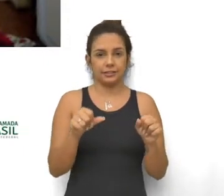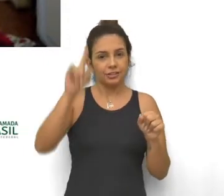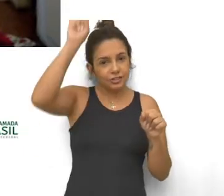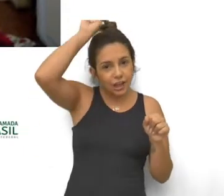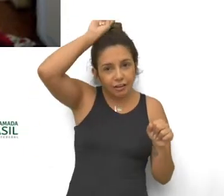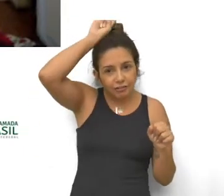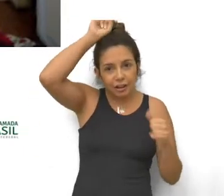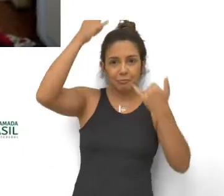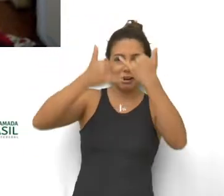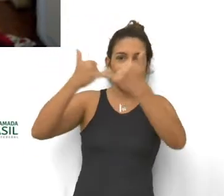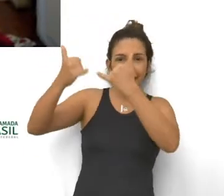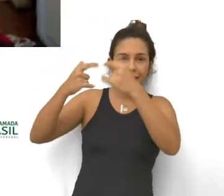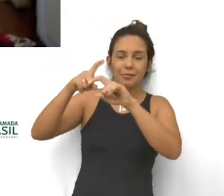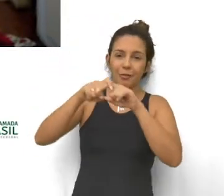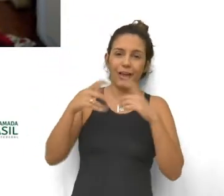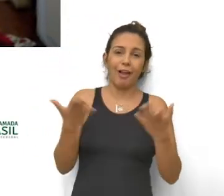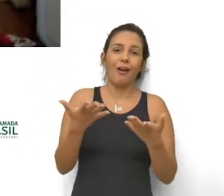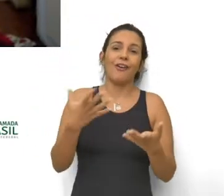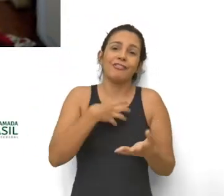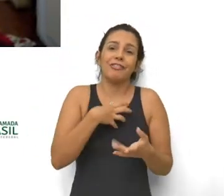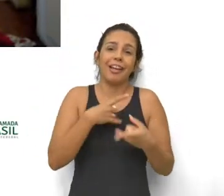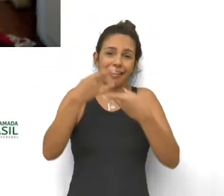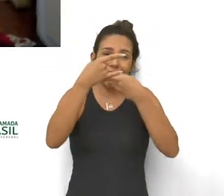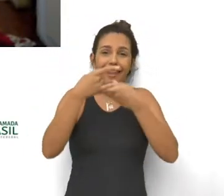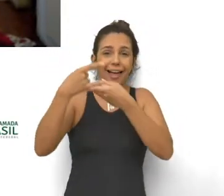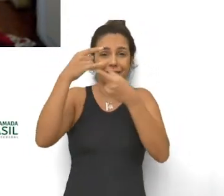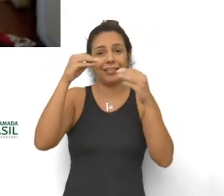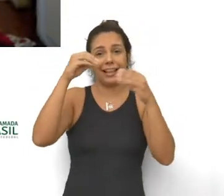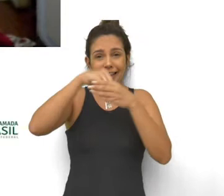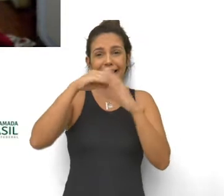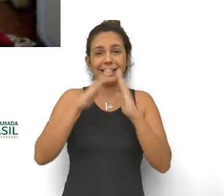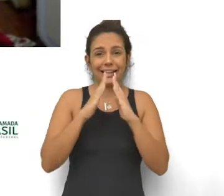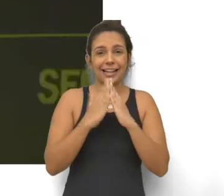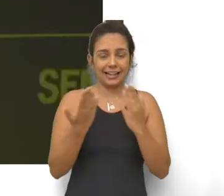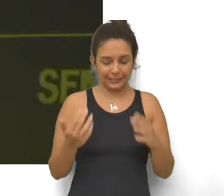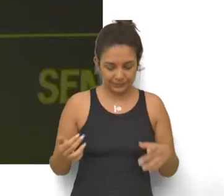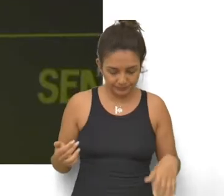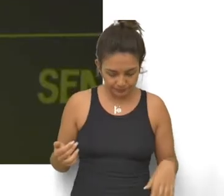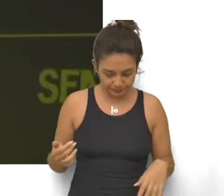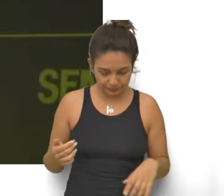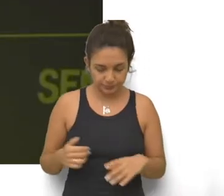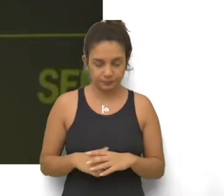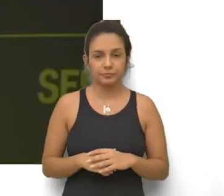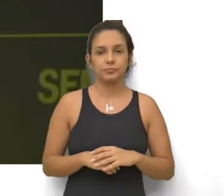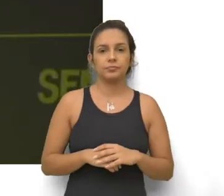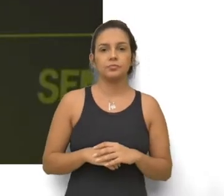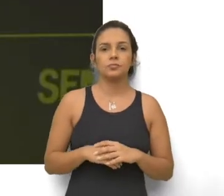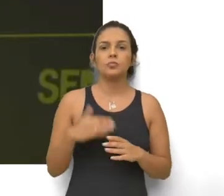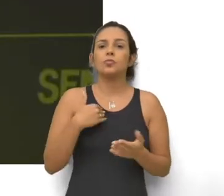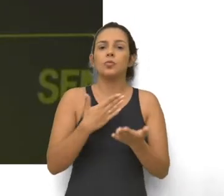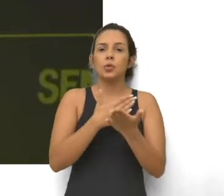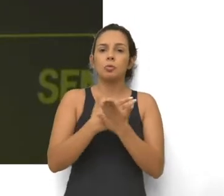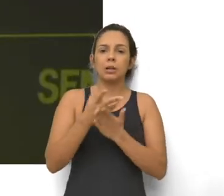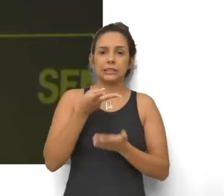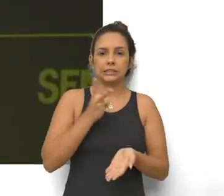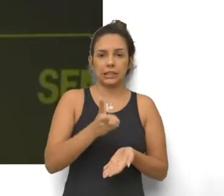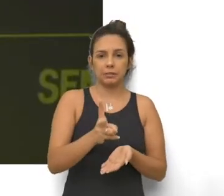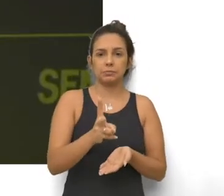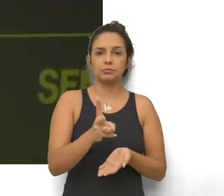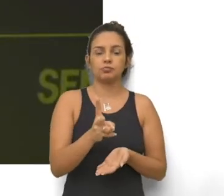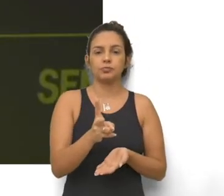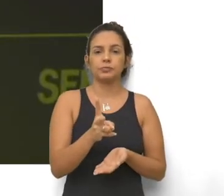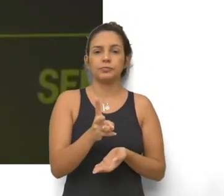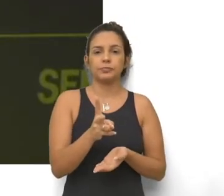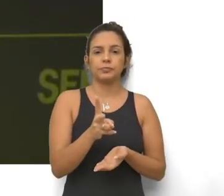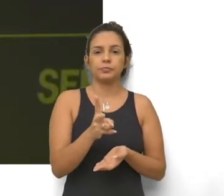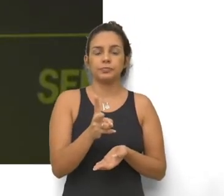Chifrinho. Afonso faz o gesto de chifres atrás da cabeça com a mão. Eu começo sempre essa edição do Sempre um